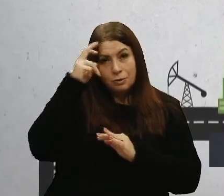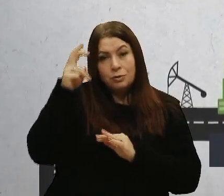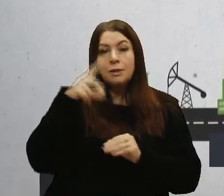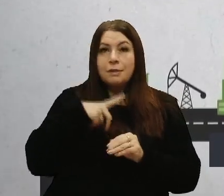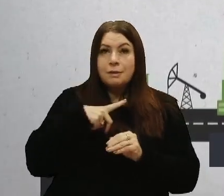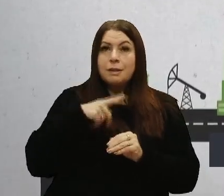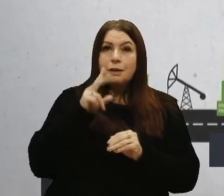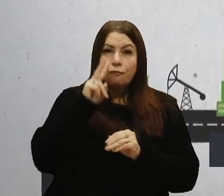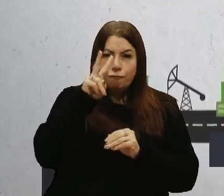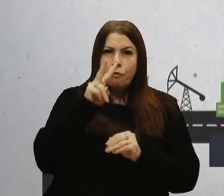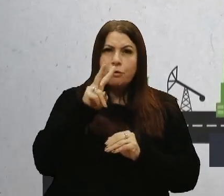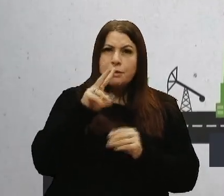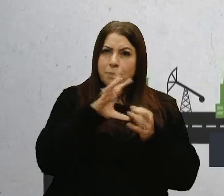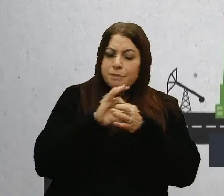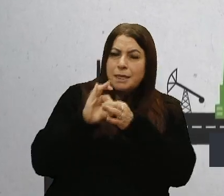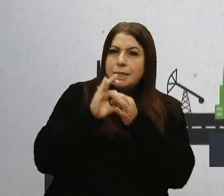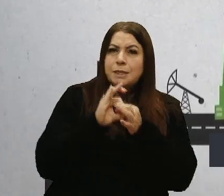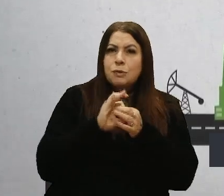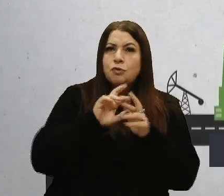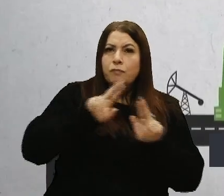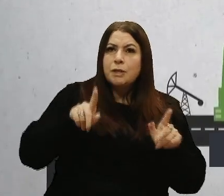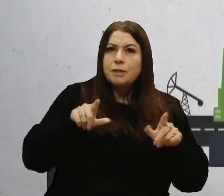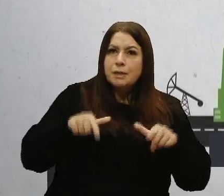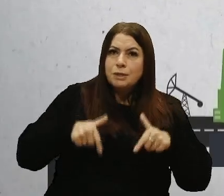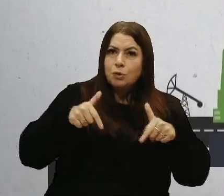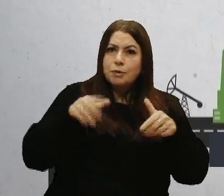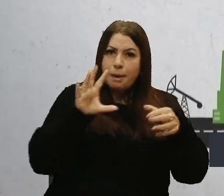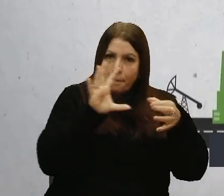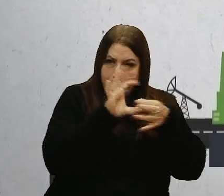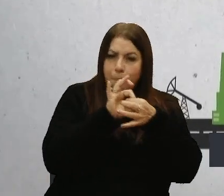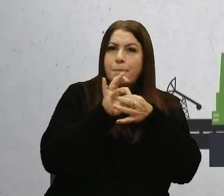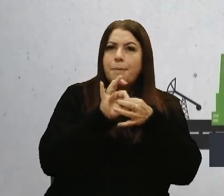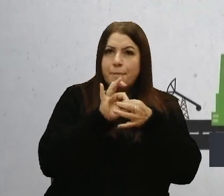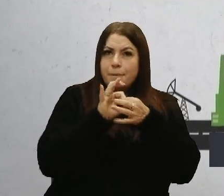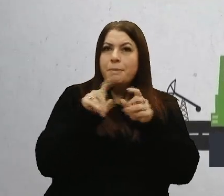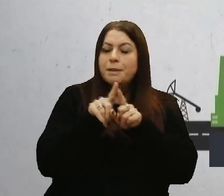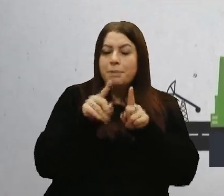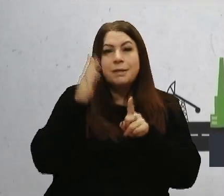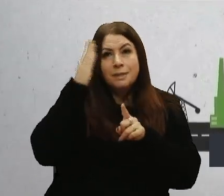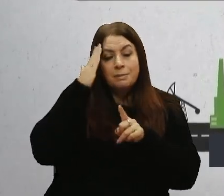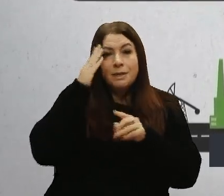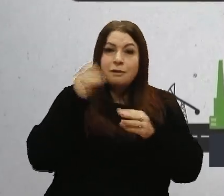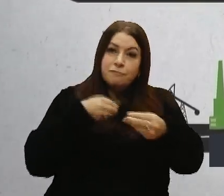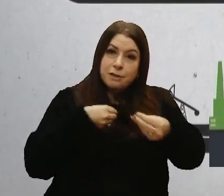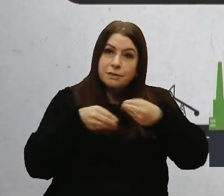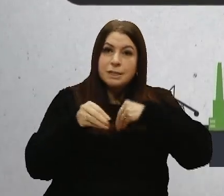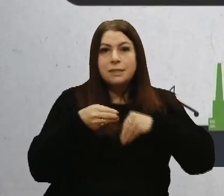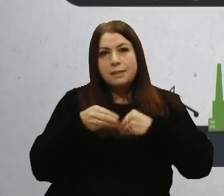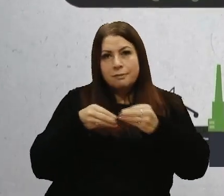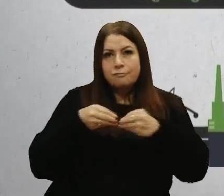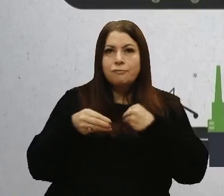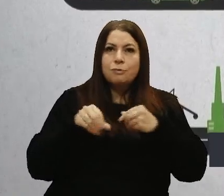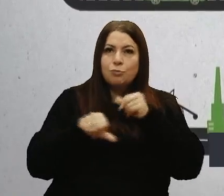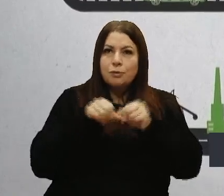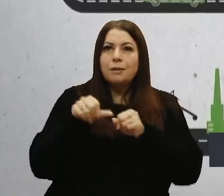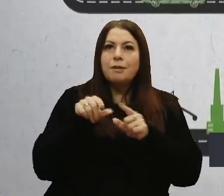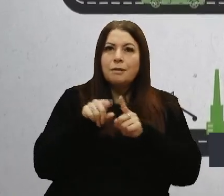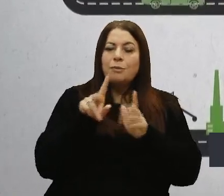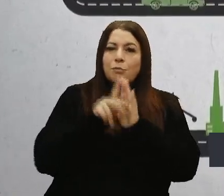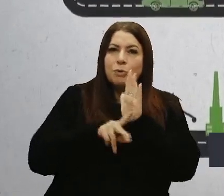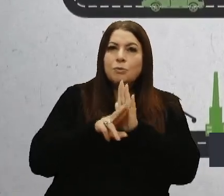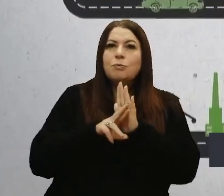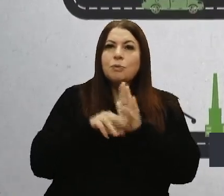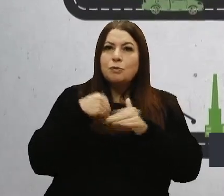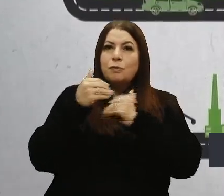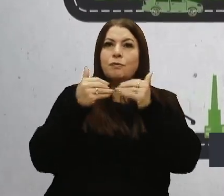ganhar força pela integração de várias ações, mas também tem que saber ser flexível e versátil. O plano é desenvolver